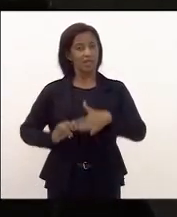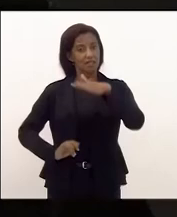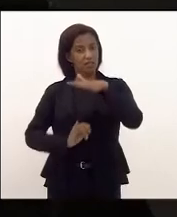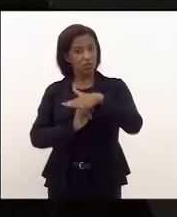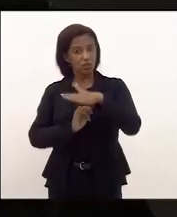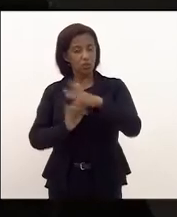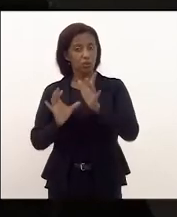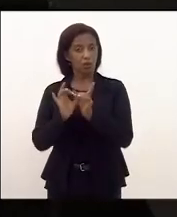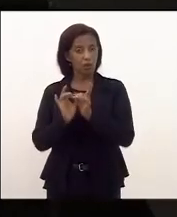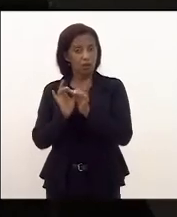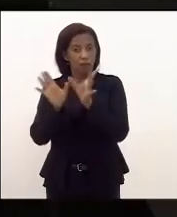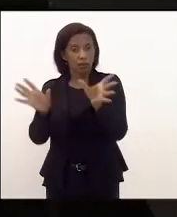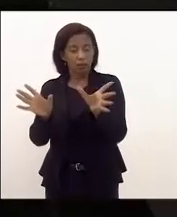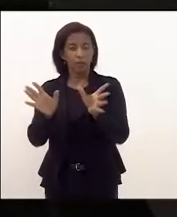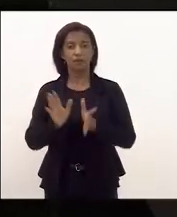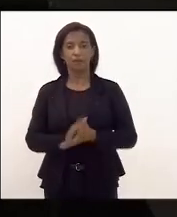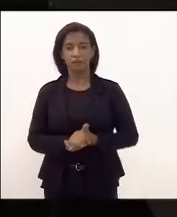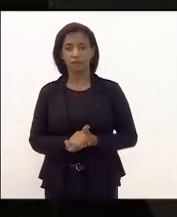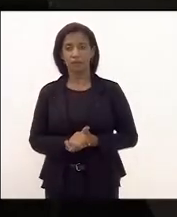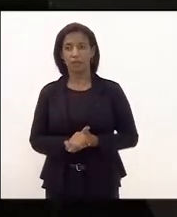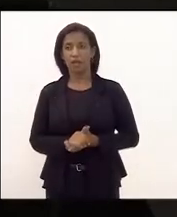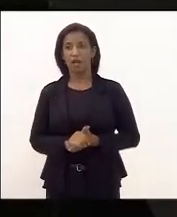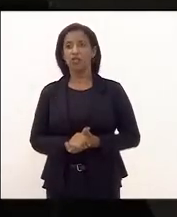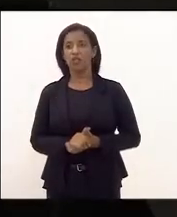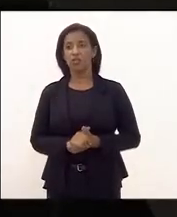da democracia. E,